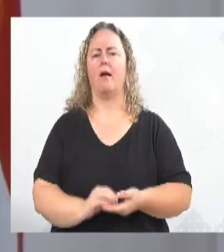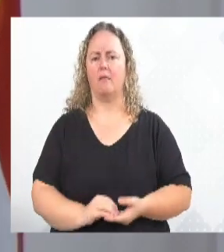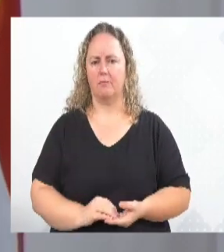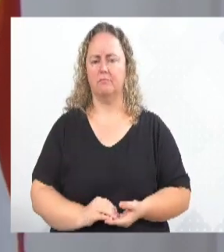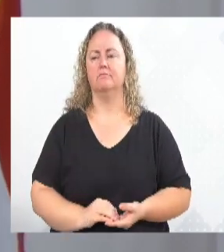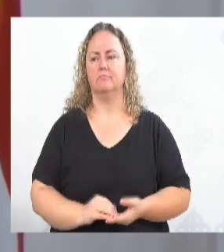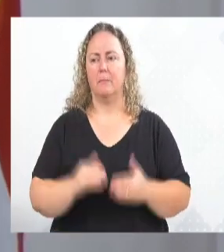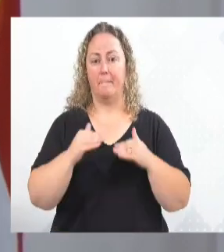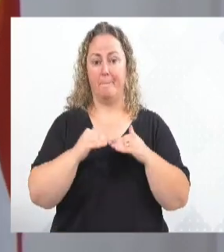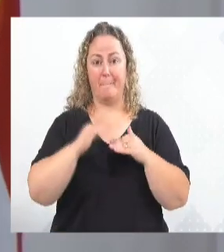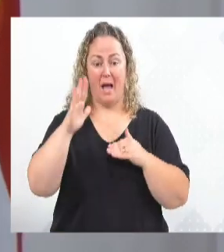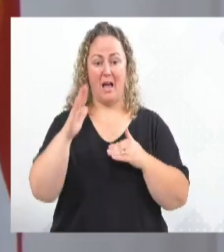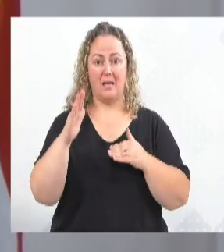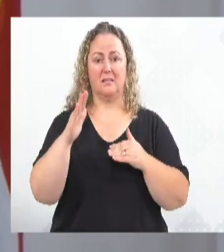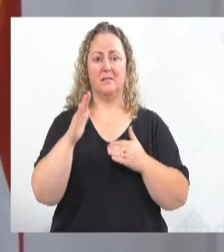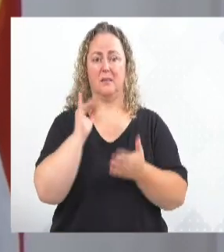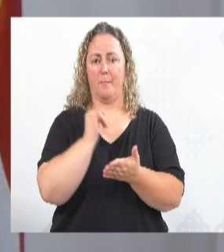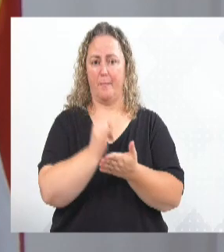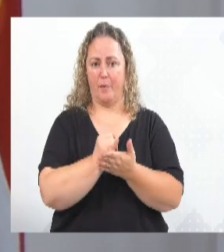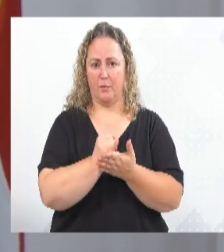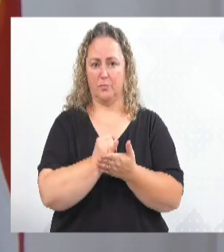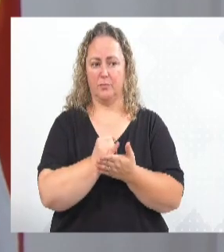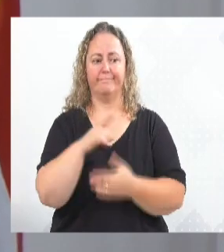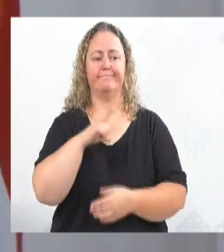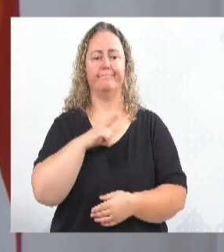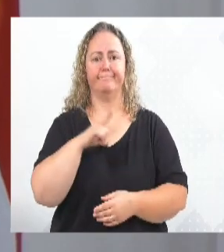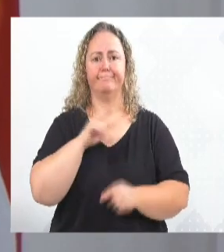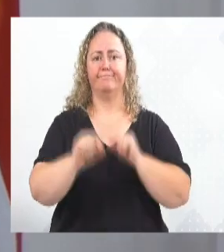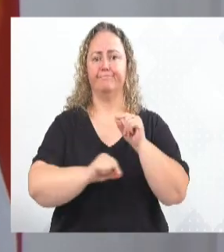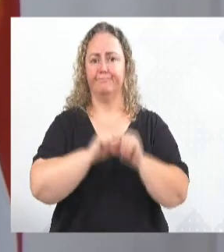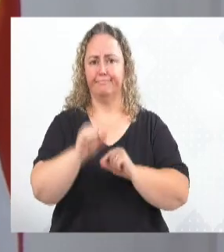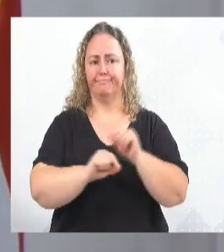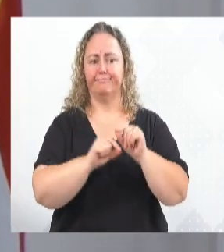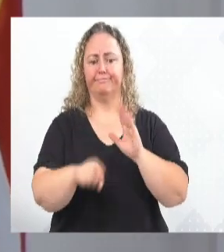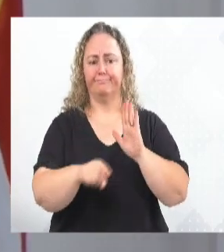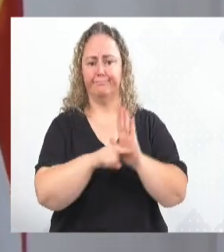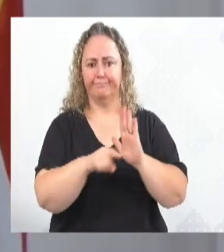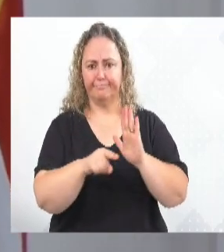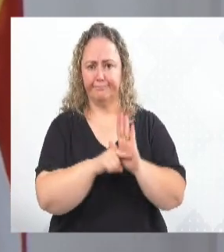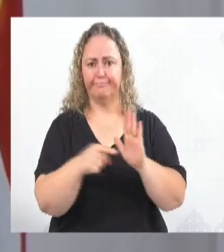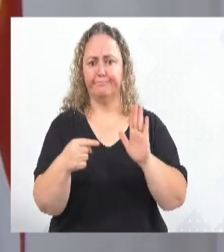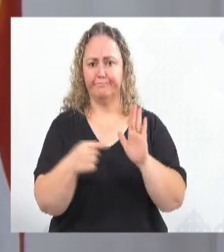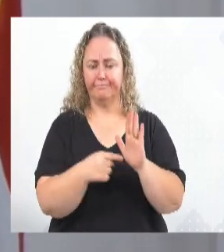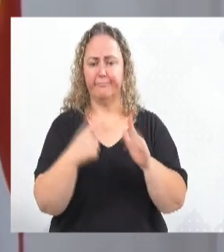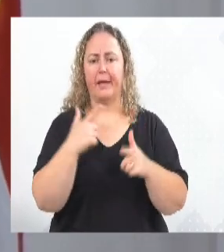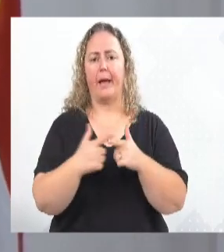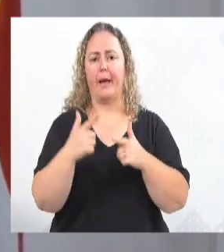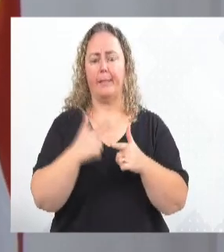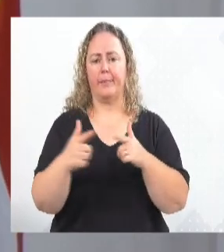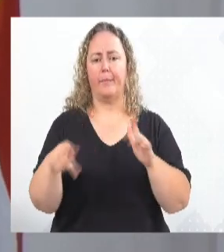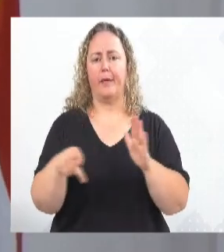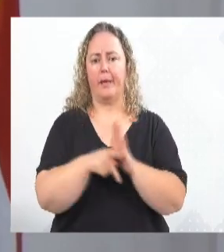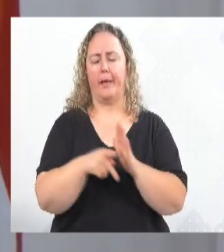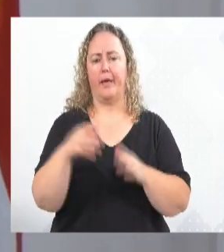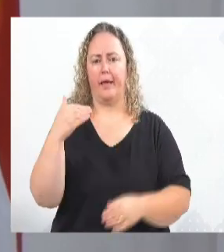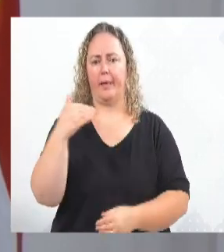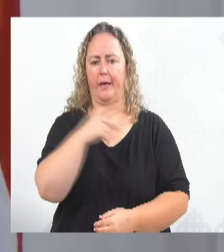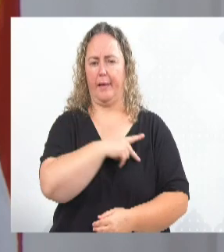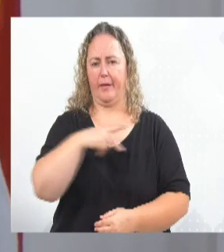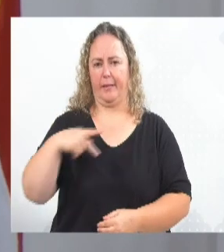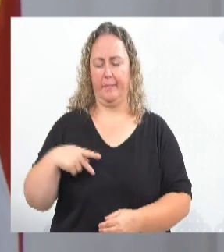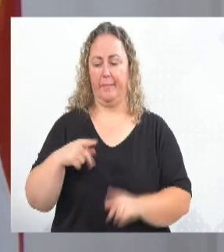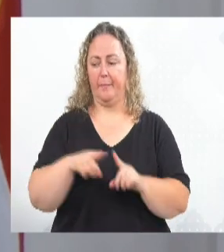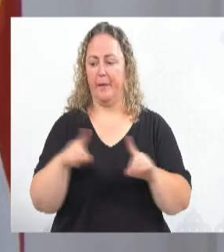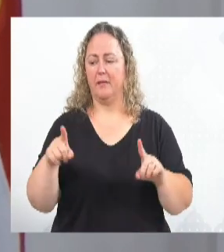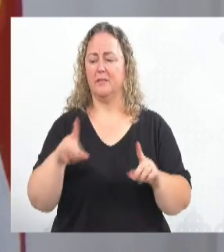esse aumento de impostos, a gente teve déficit e a gente teve esse problema nas contas públicas. A gente está cansado de